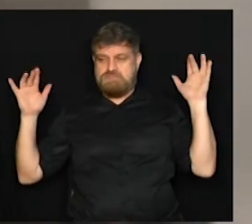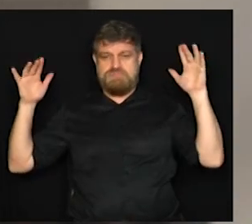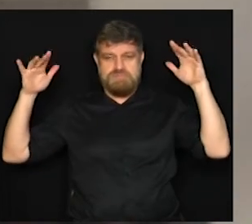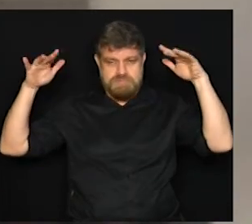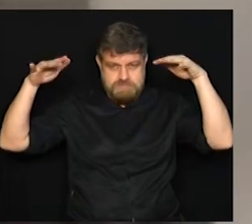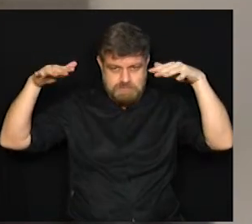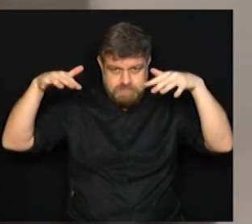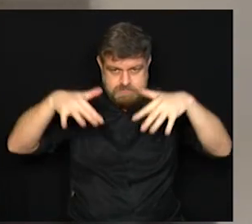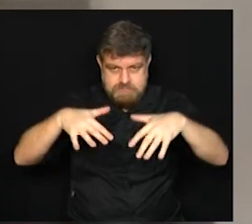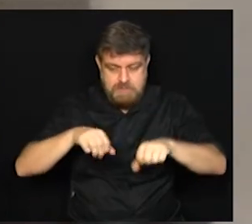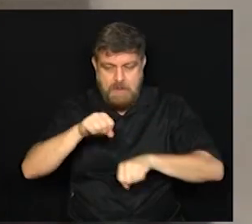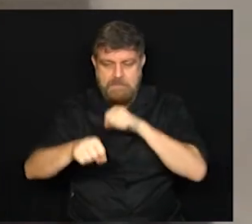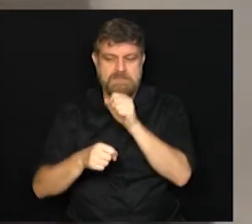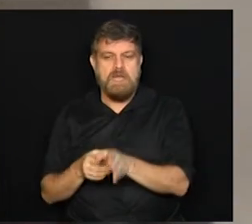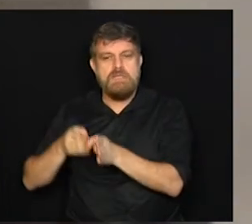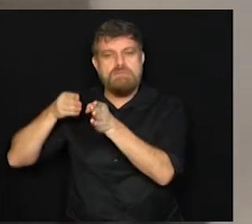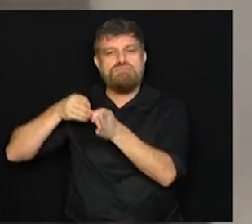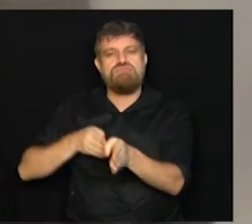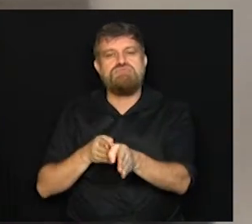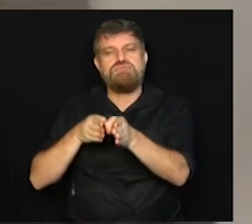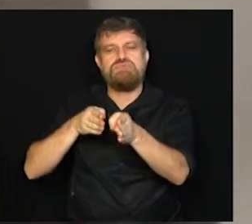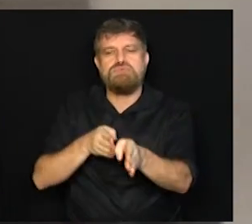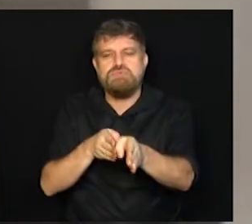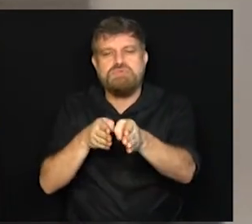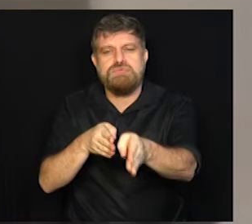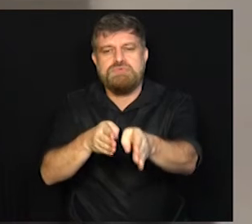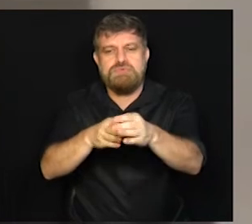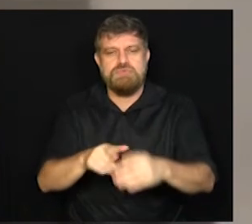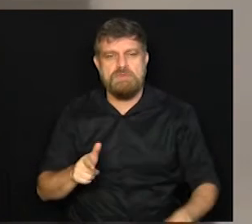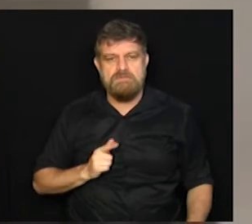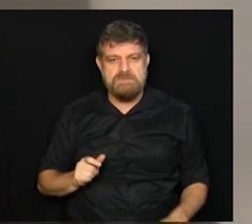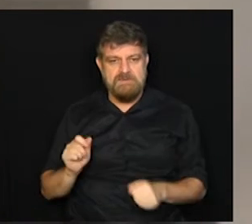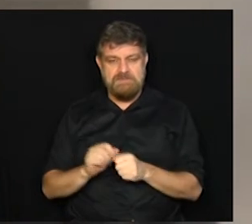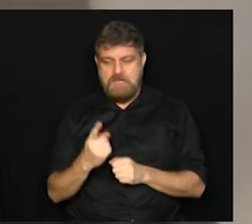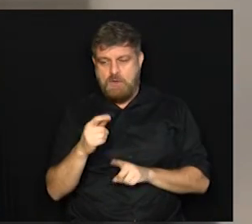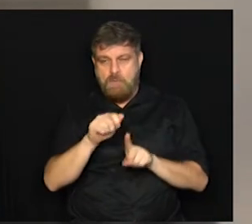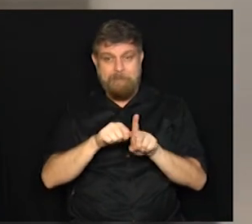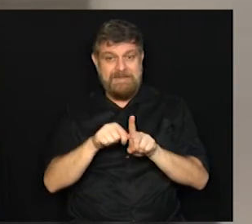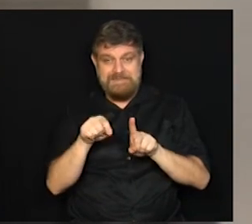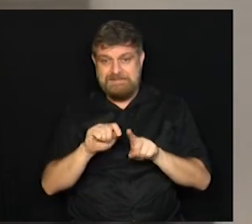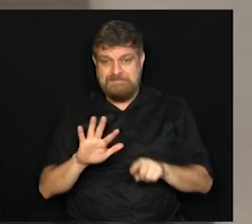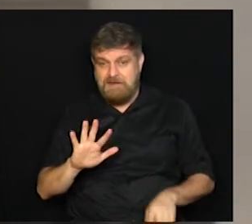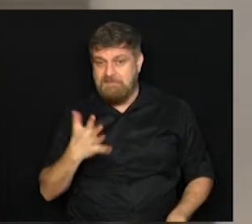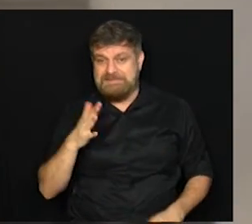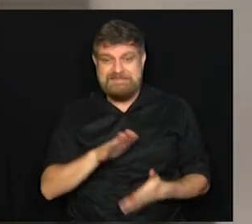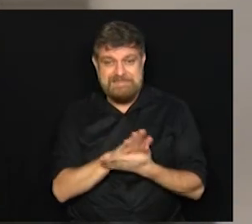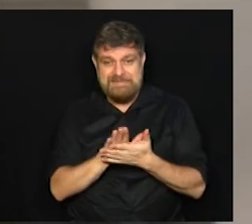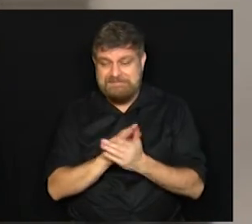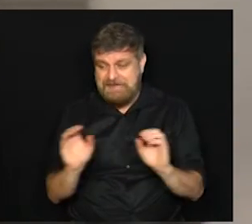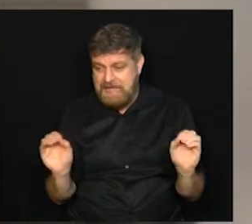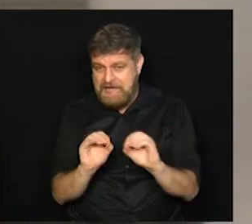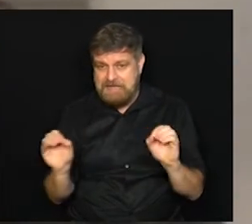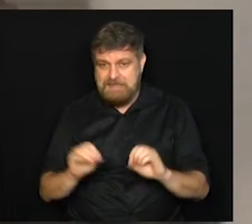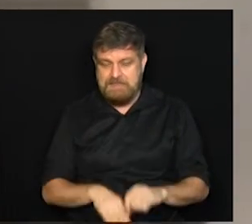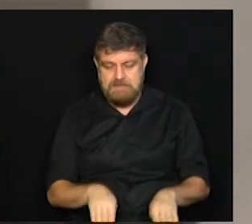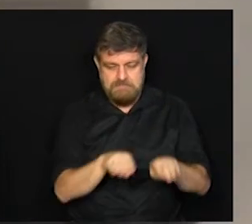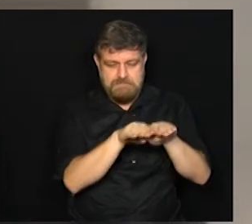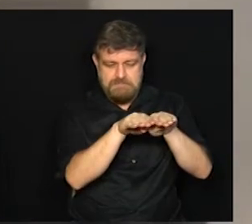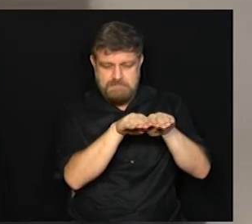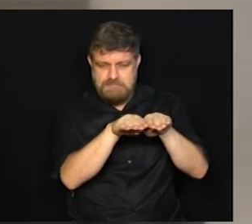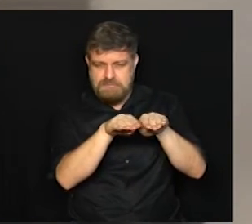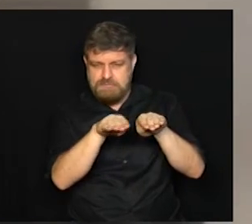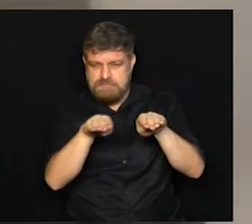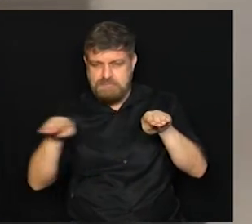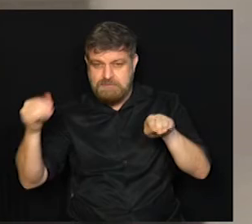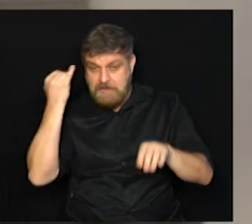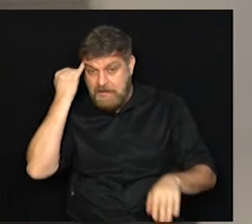aumentar o fluxo lá, né? De repente você abriu um mês lá e não aconteceu nada, o fluxo manteve, e a ideia principal